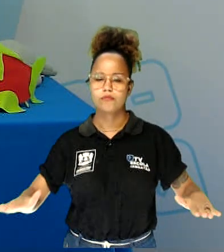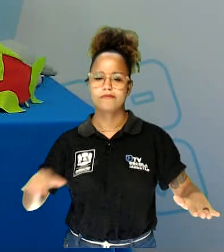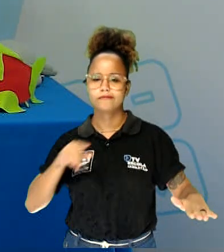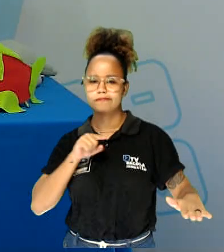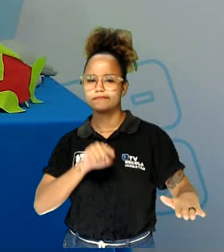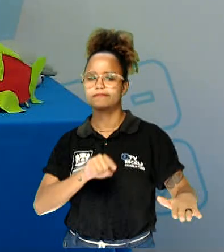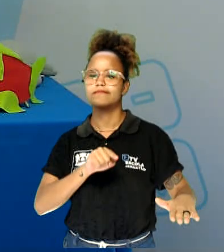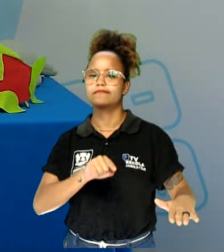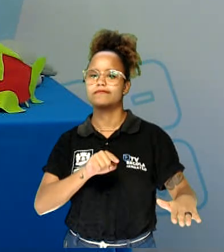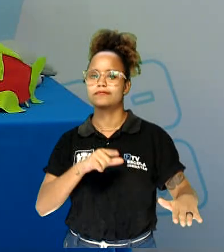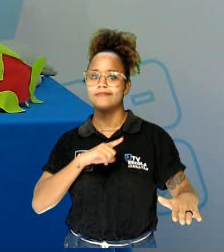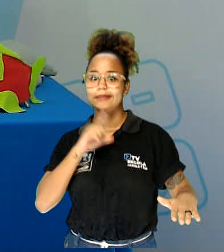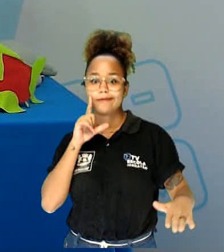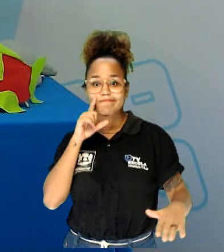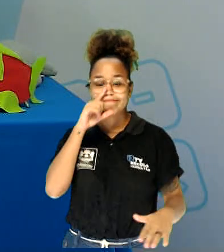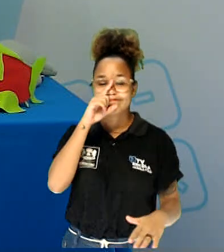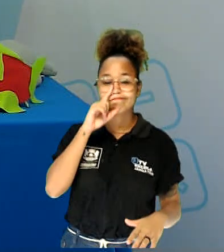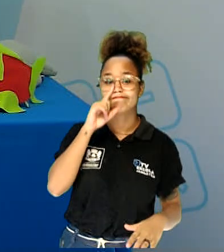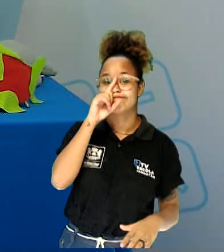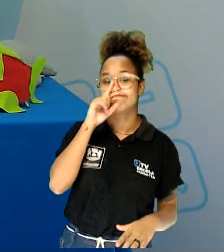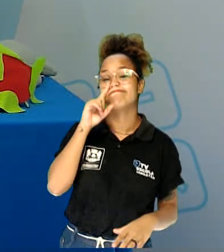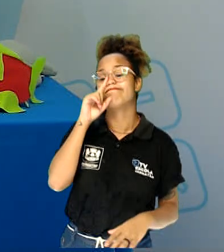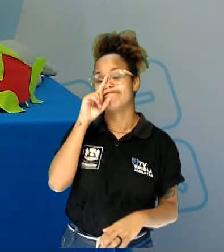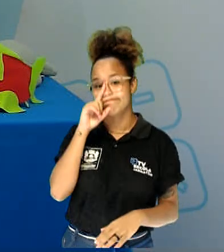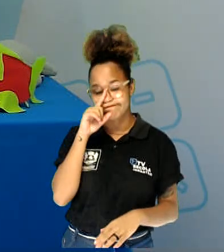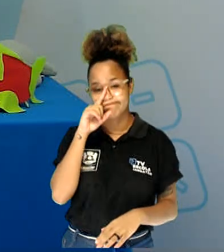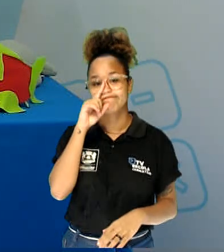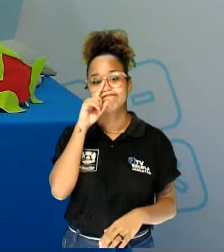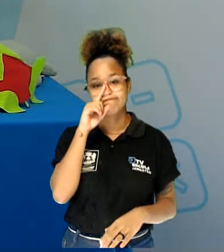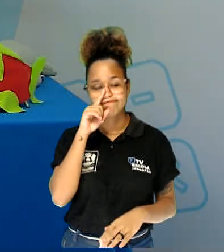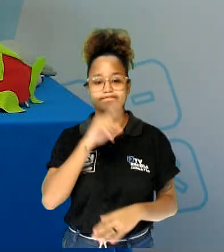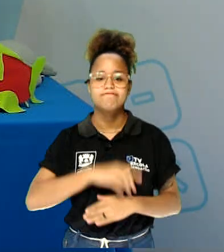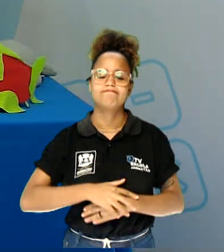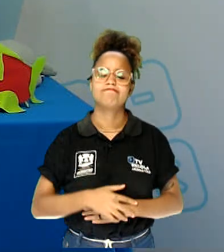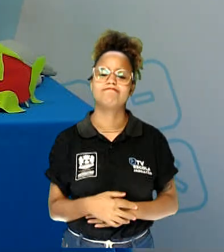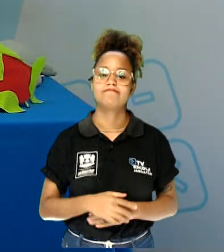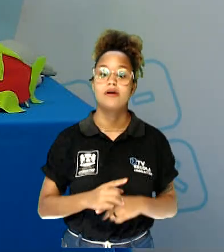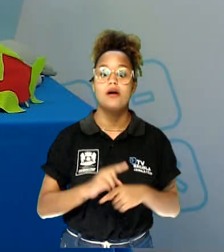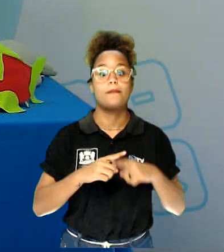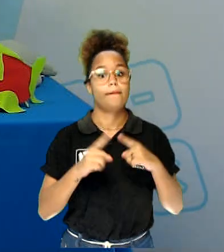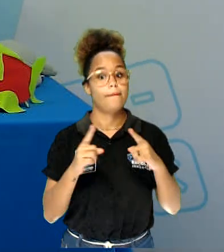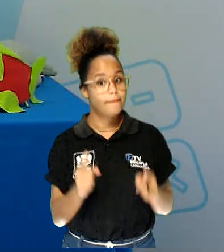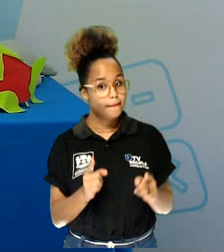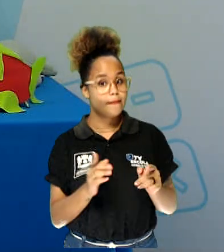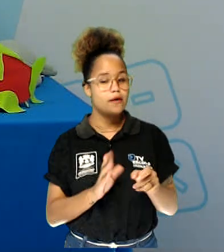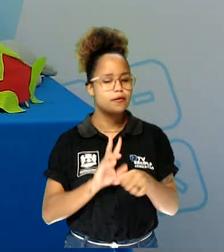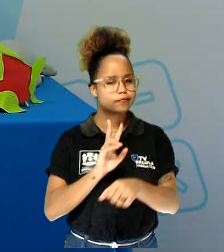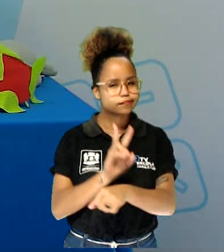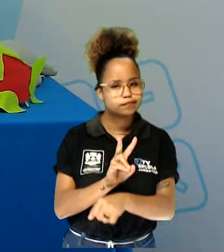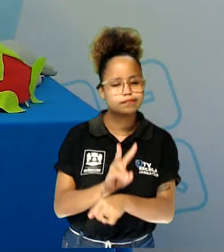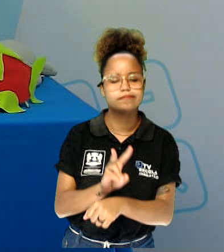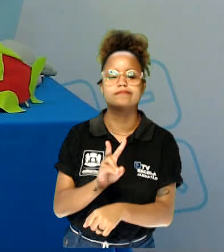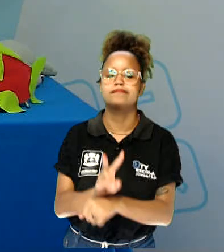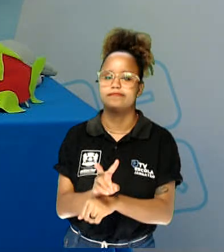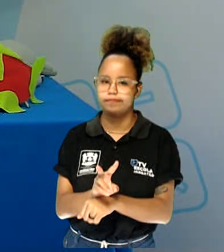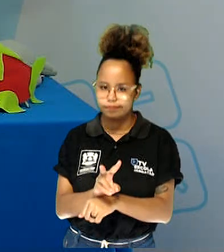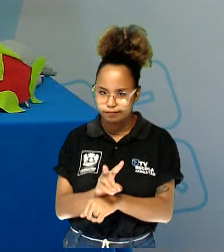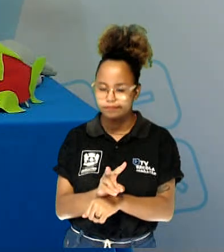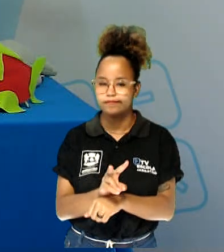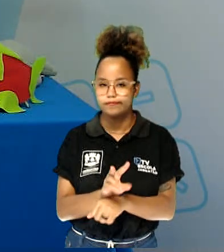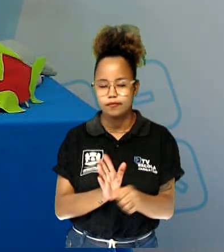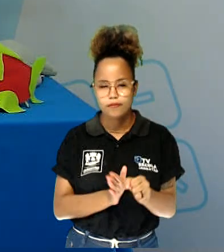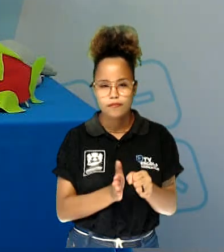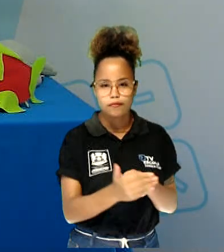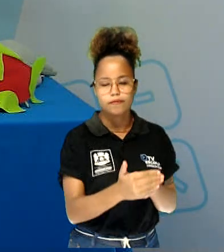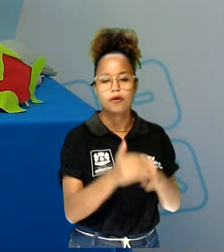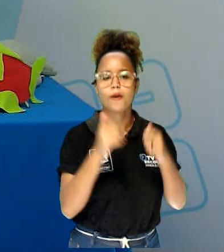está em perigo, isso mesmo. Mas para a gente proteger, para a gente